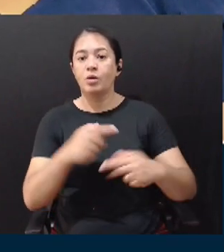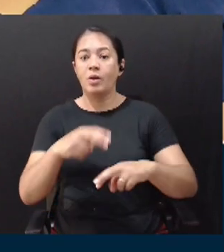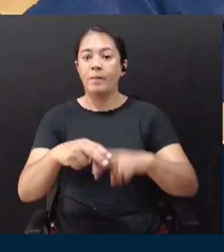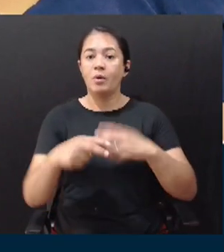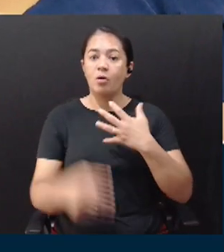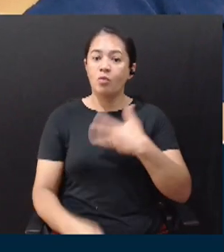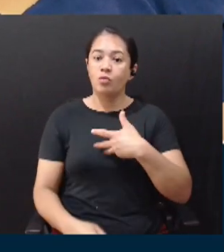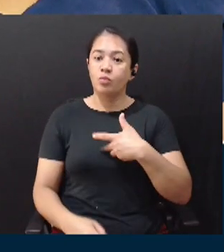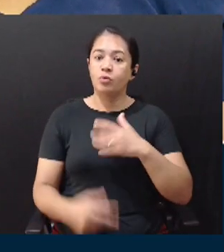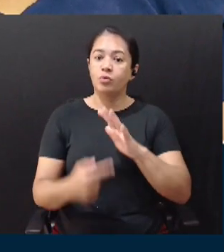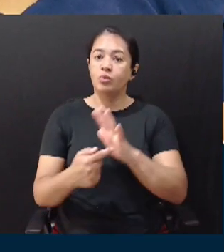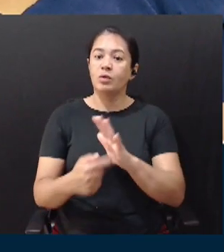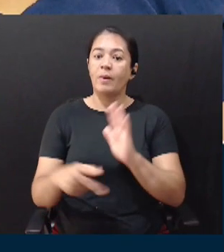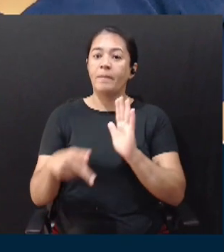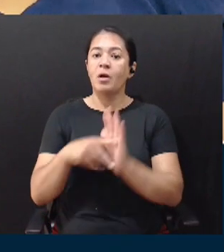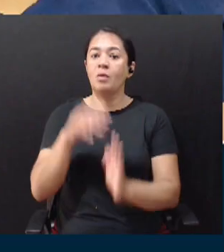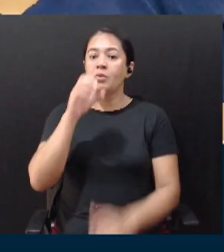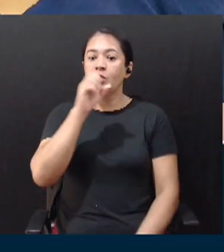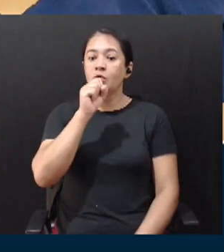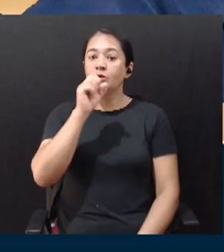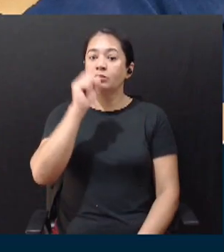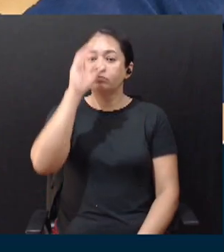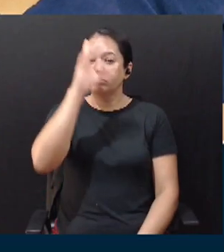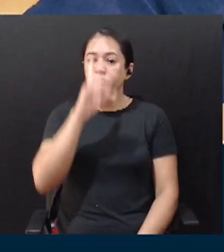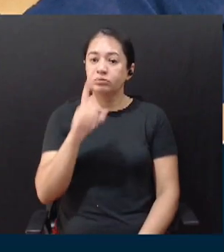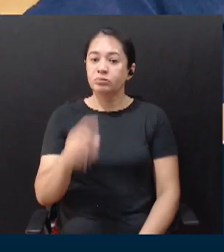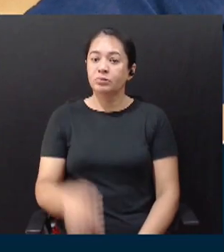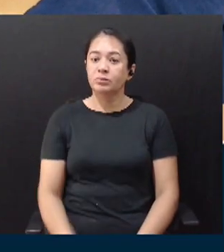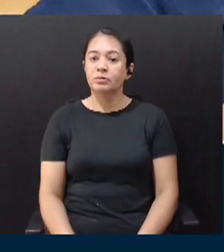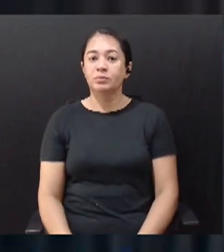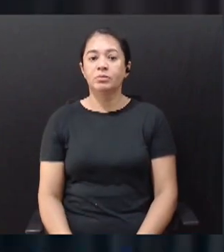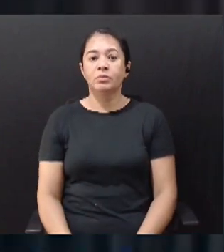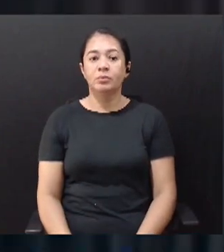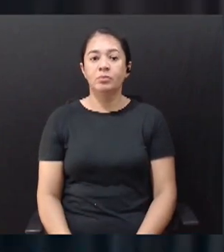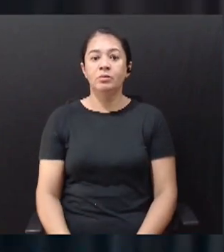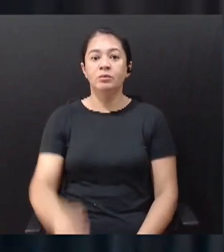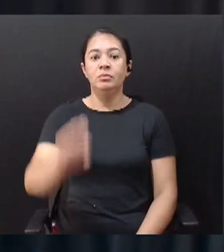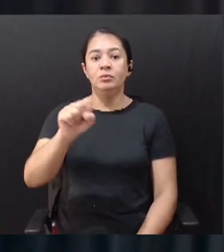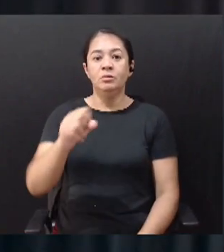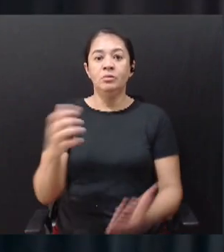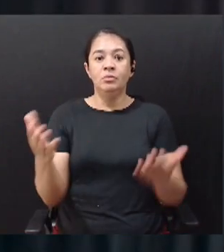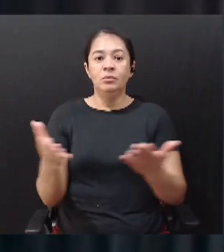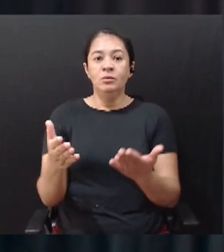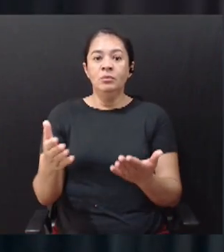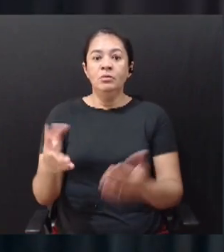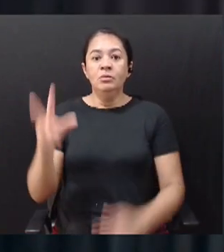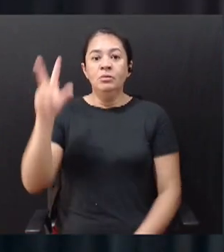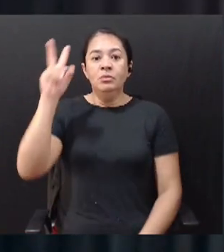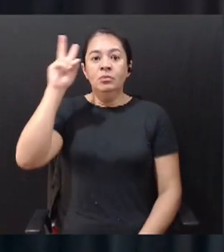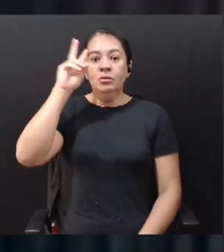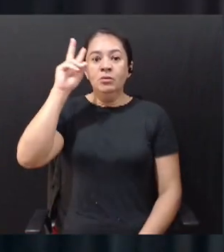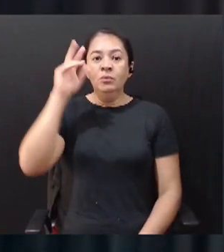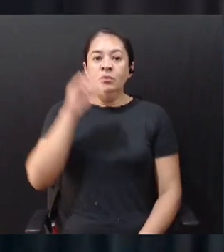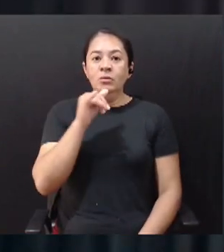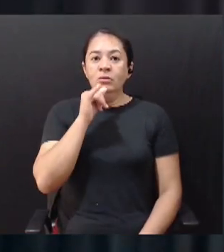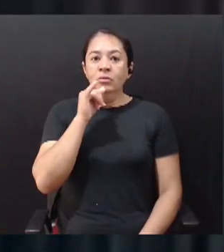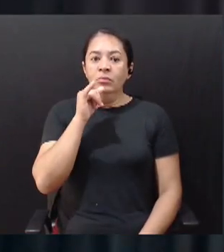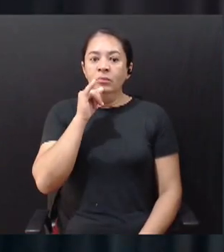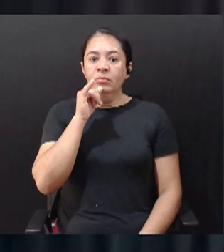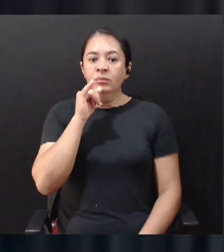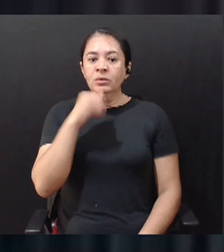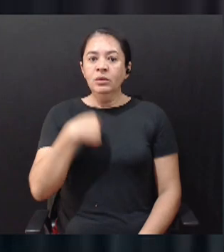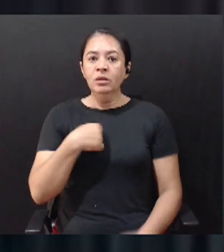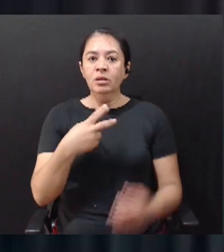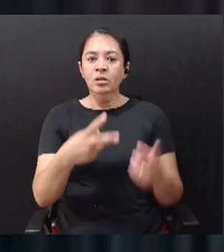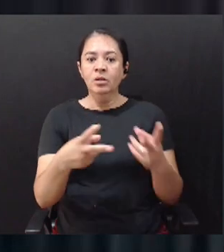de semana? Uhum. Olha, Ruby, essa questão da segunda-feira, por exemplo, é algo que eu vejo,